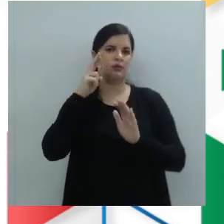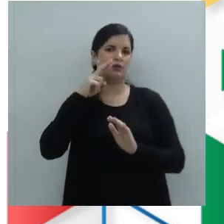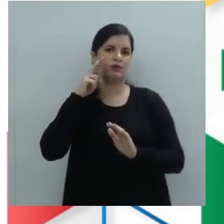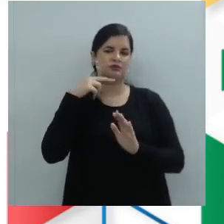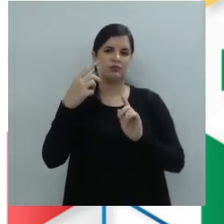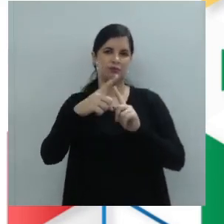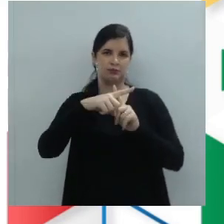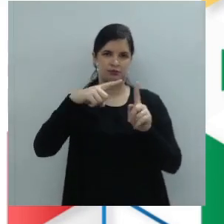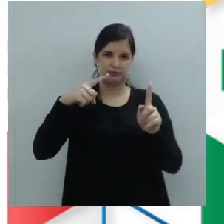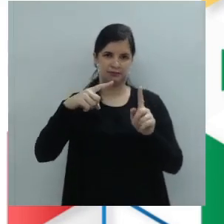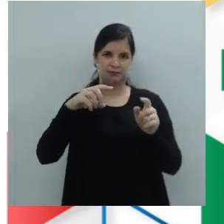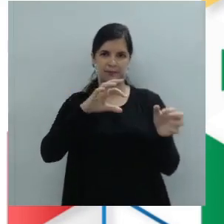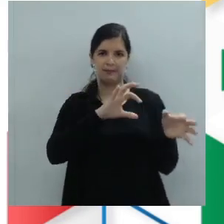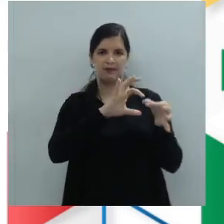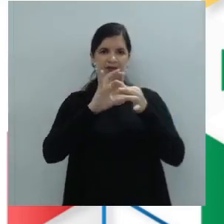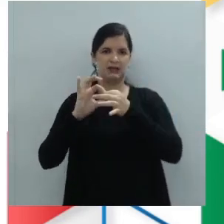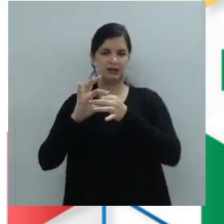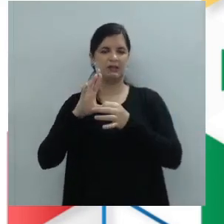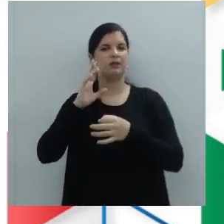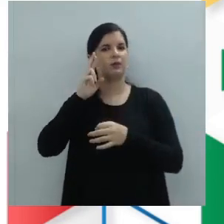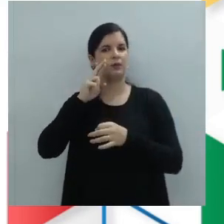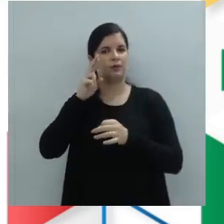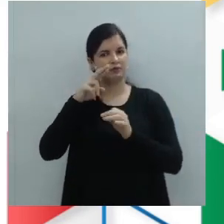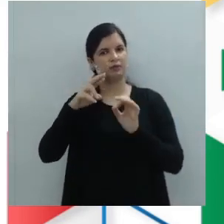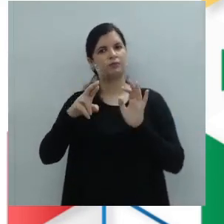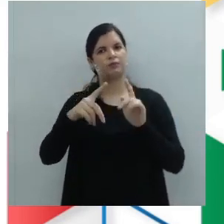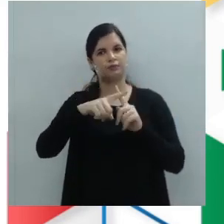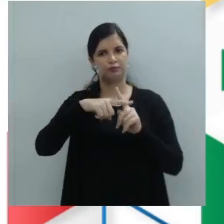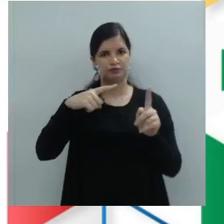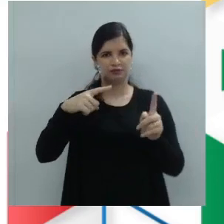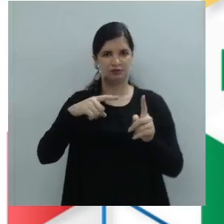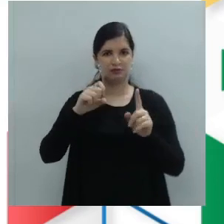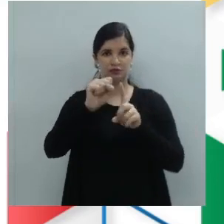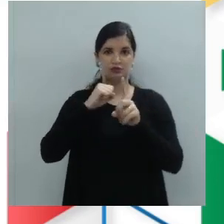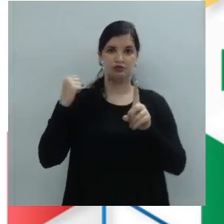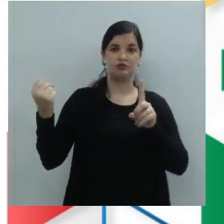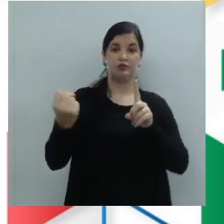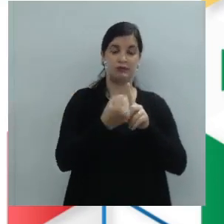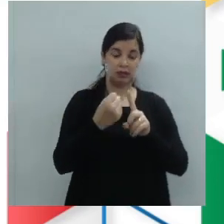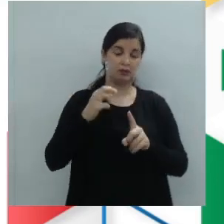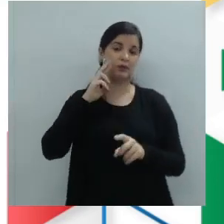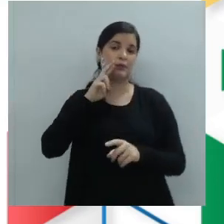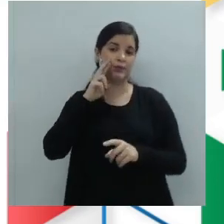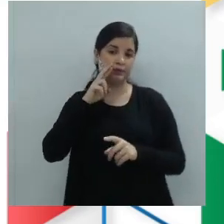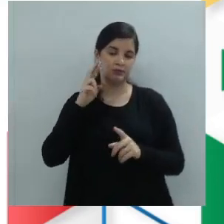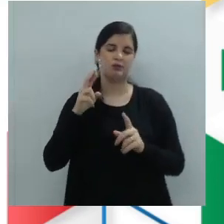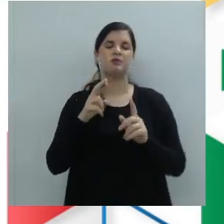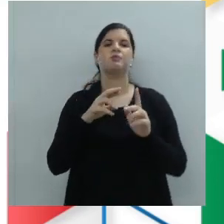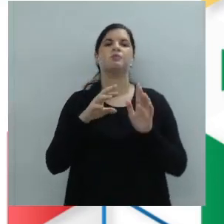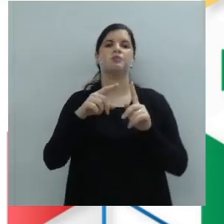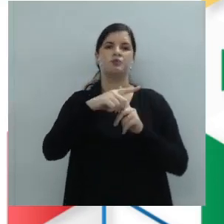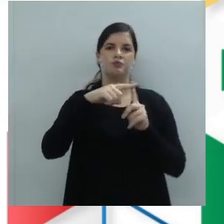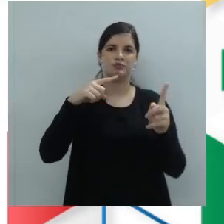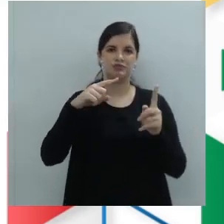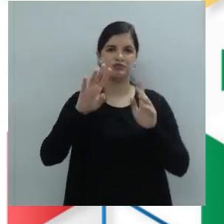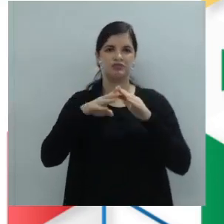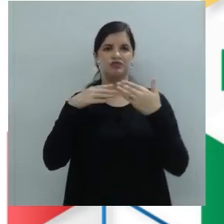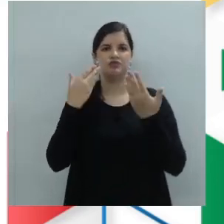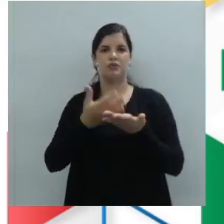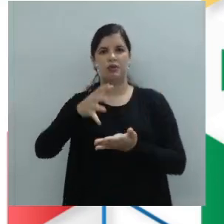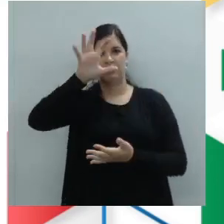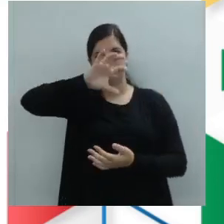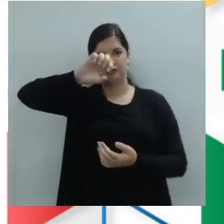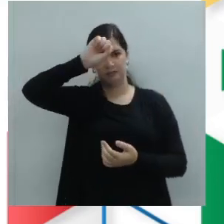Existe a Fraternidade Rosa Cruz. Existe a Sociedade Rosa Cruz, a Escola